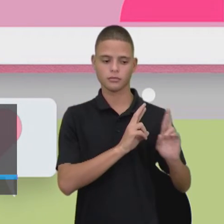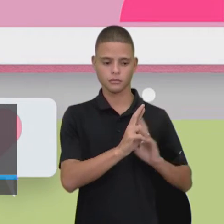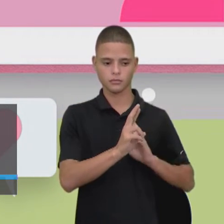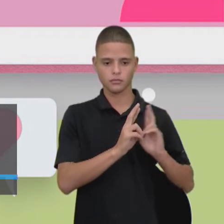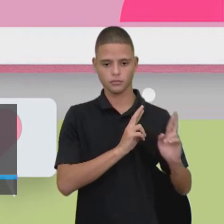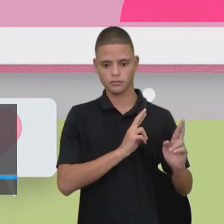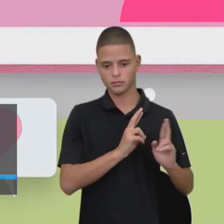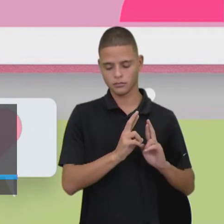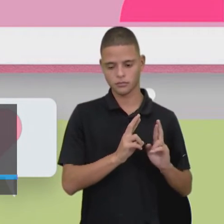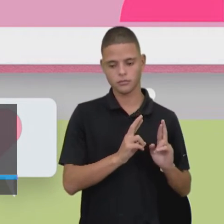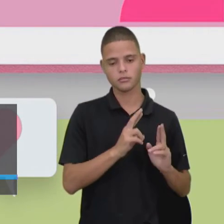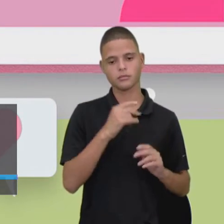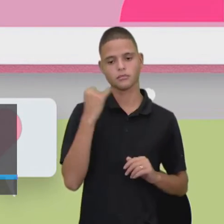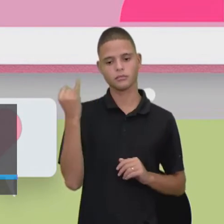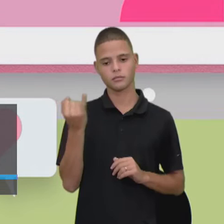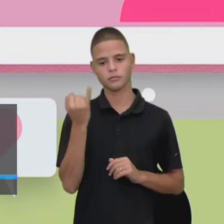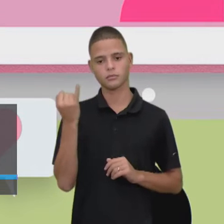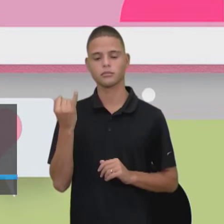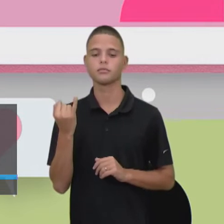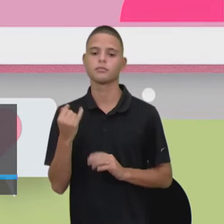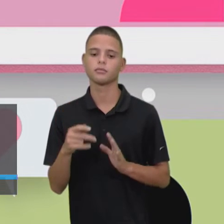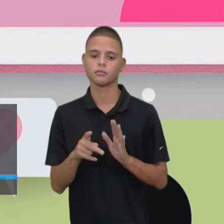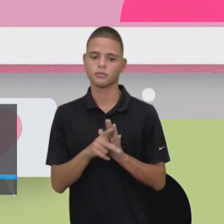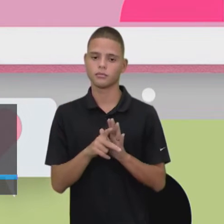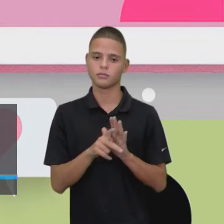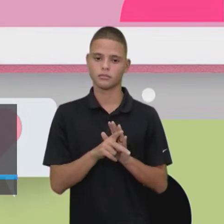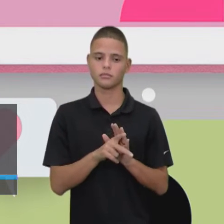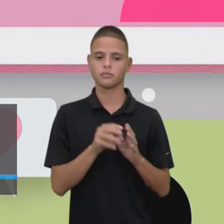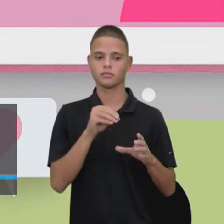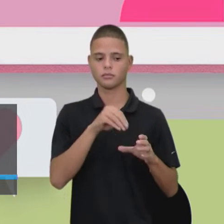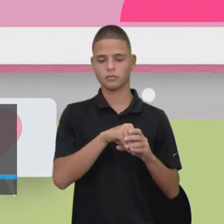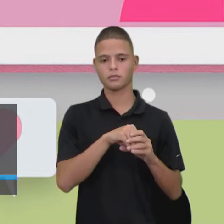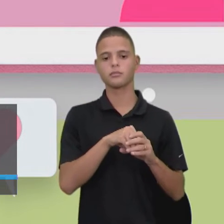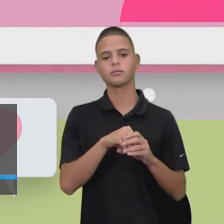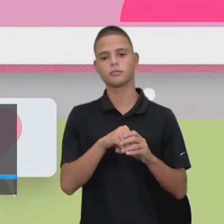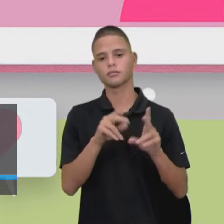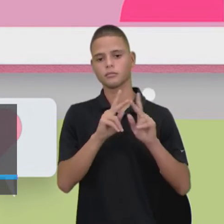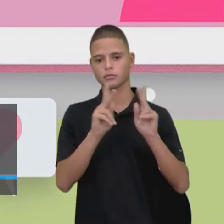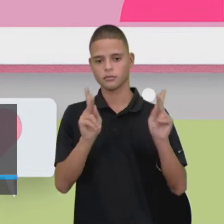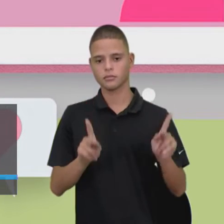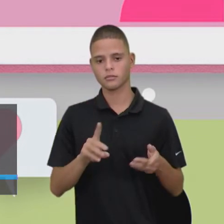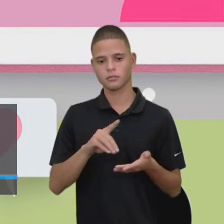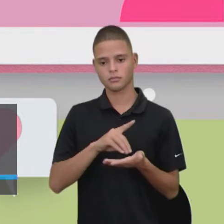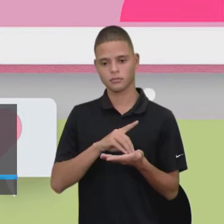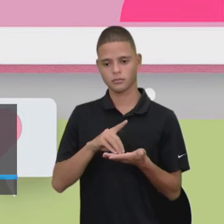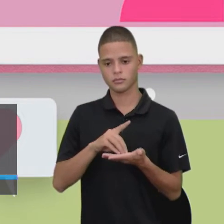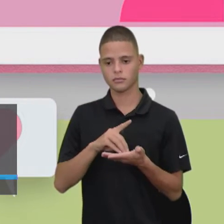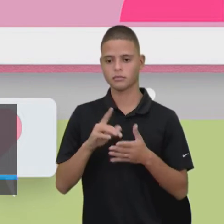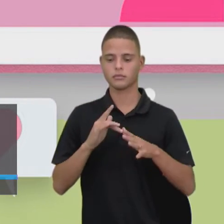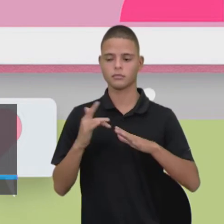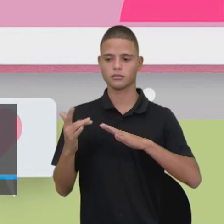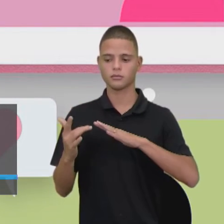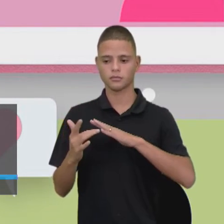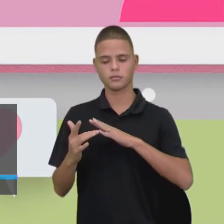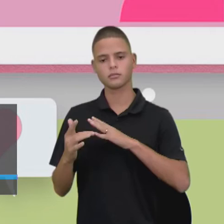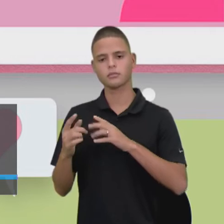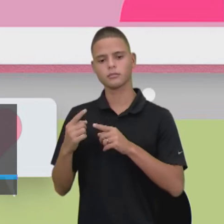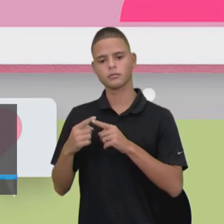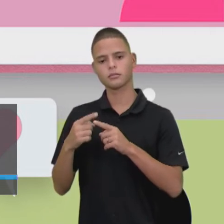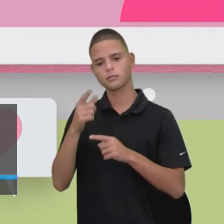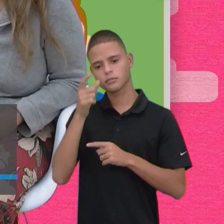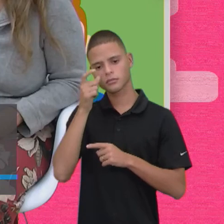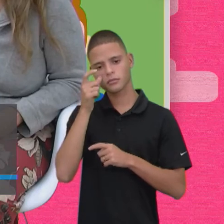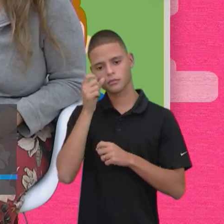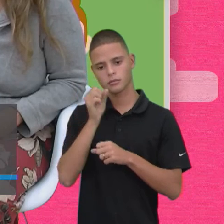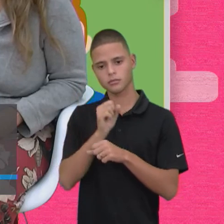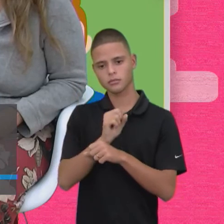credibilidade, de relevância com o nosso conteúdo dentro das plataformas digitais, das redes sociais. Porque é interessante, né, por Fernanda,